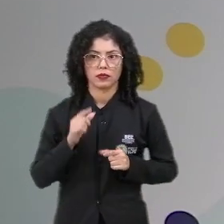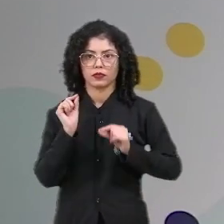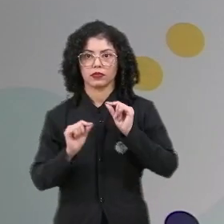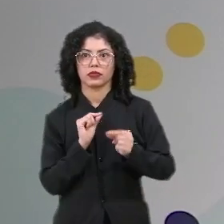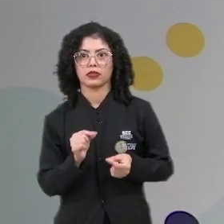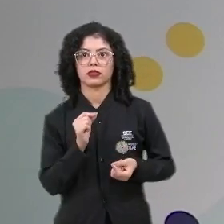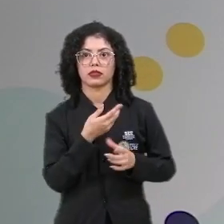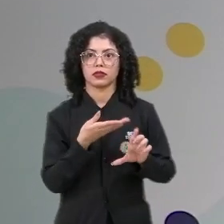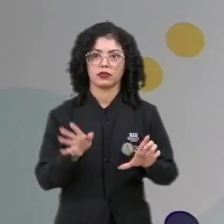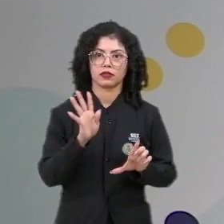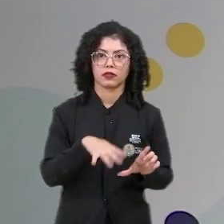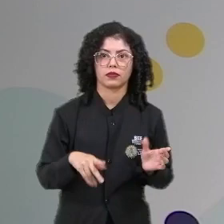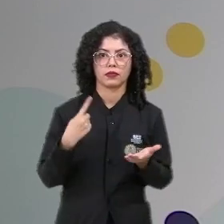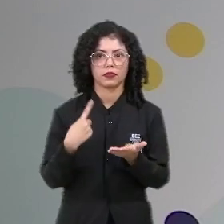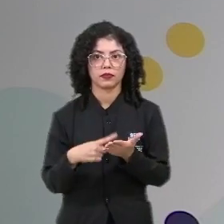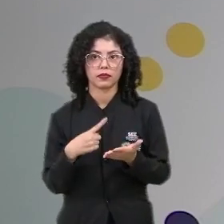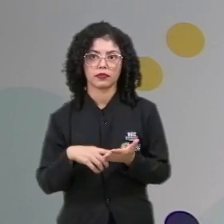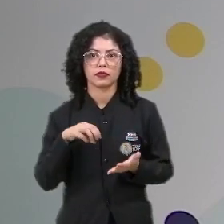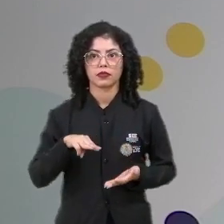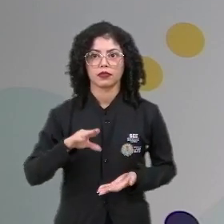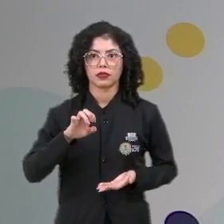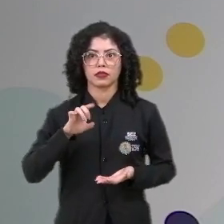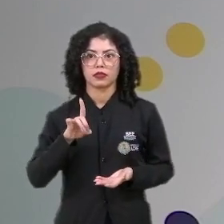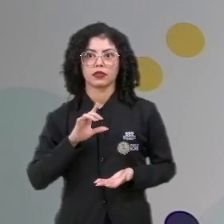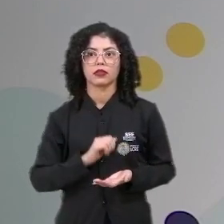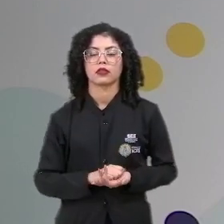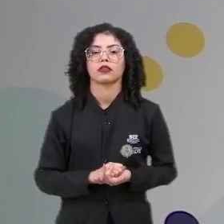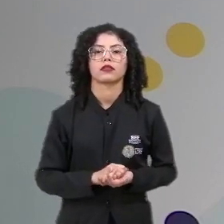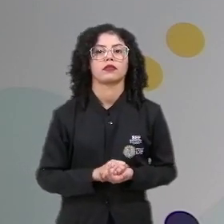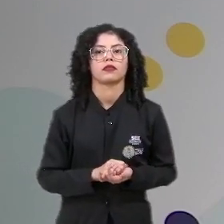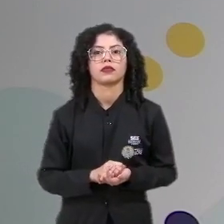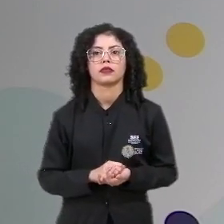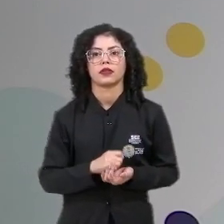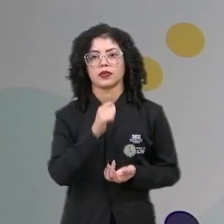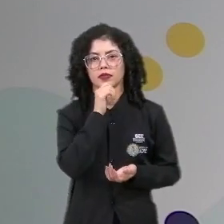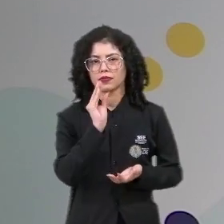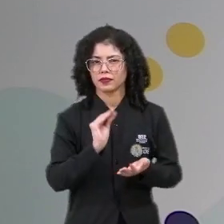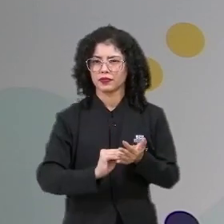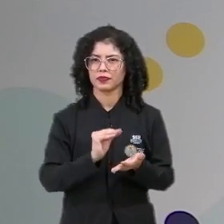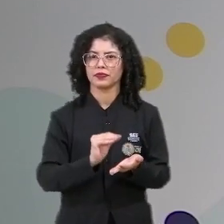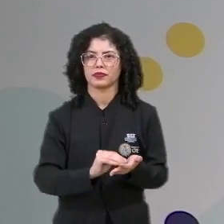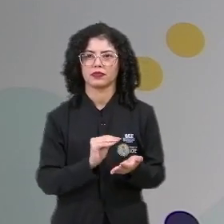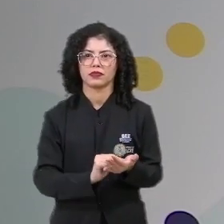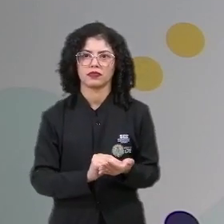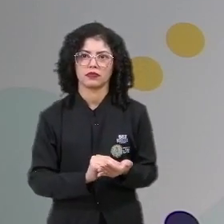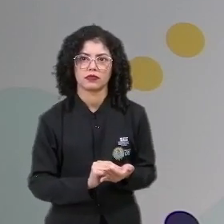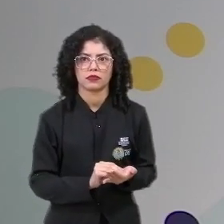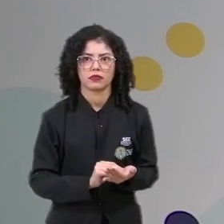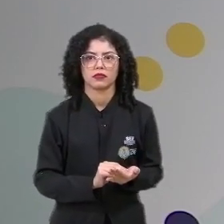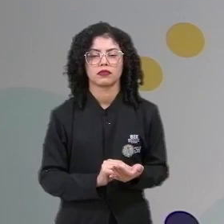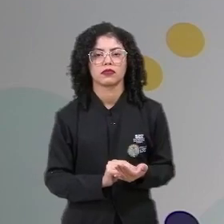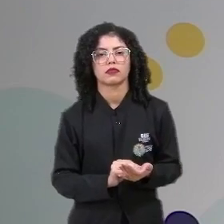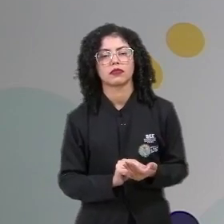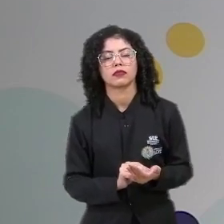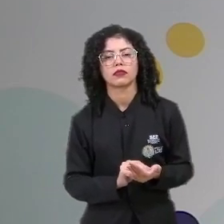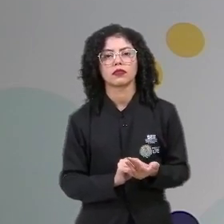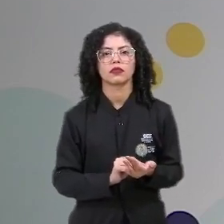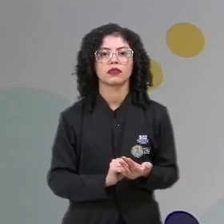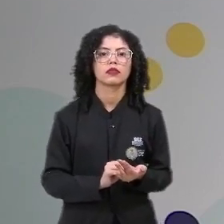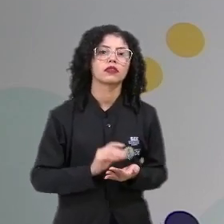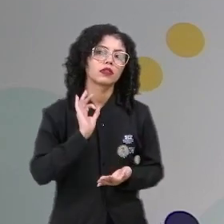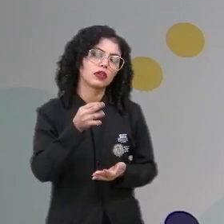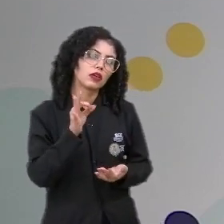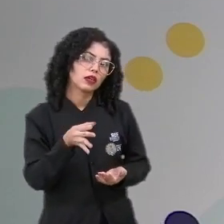da tabela, de acordo com Mendeleev, foi que ainda faltava aí uma